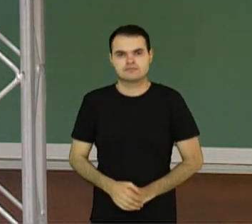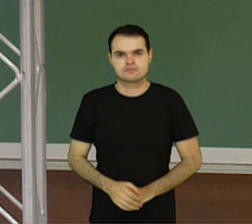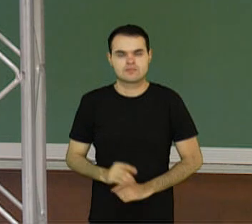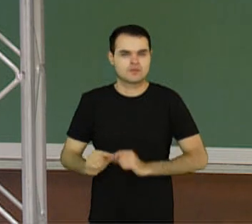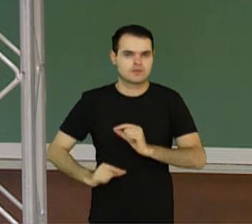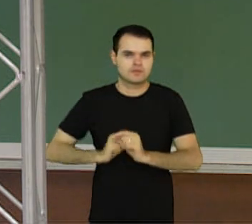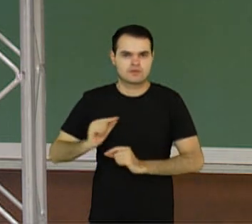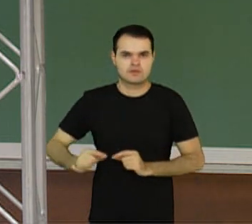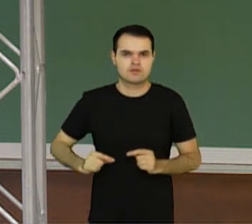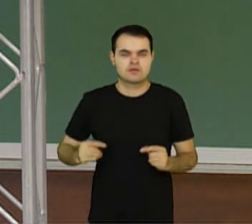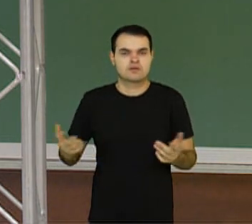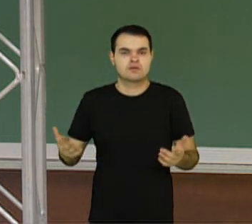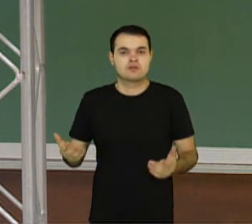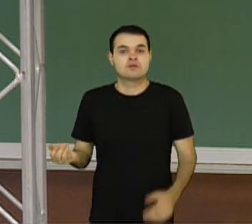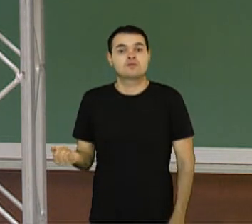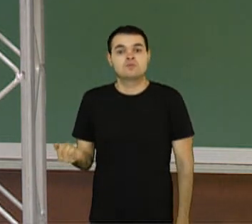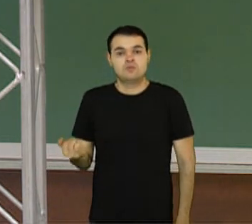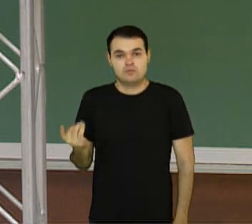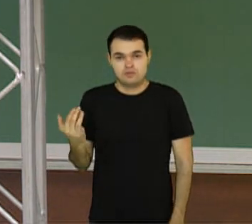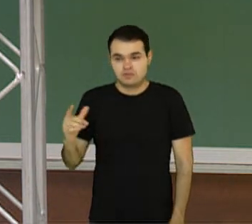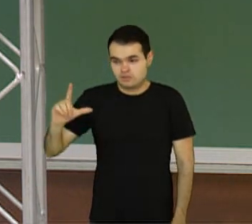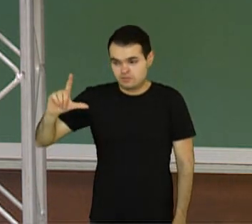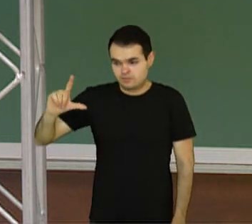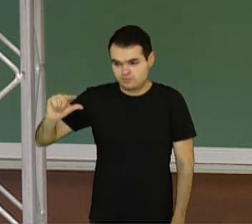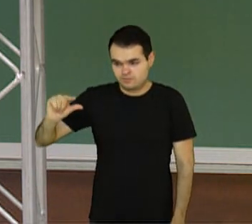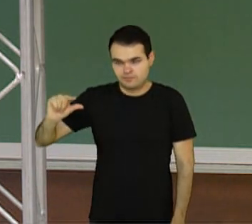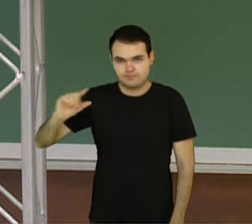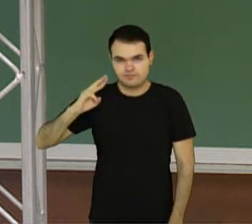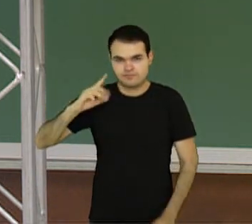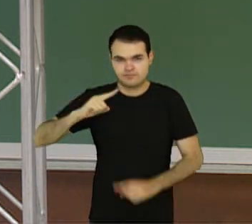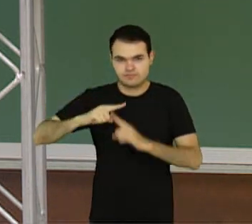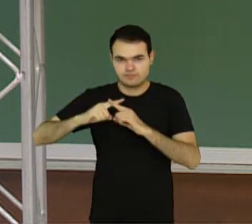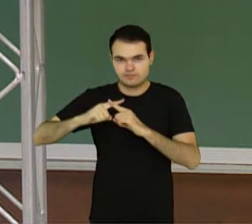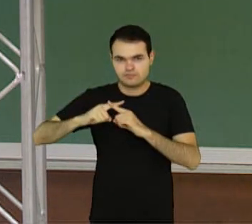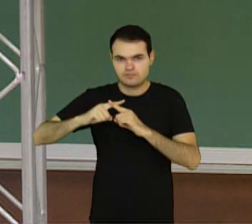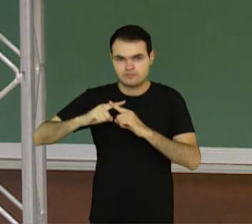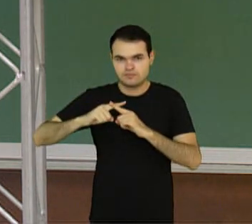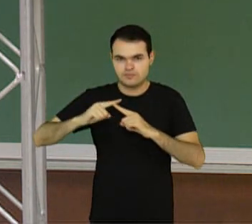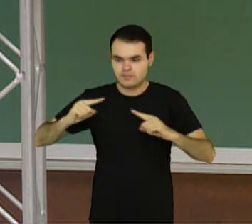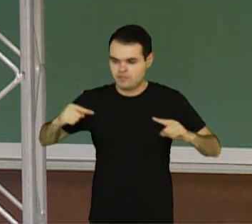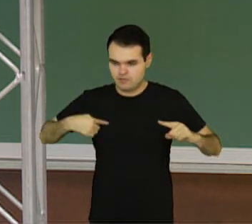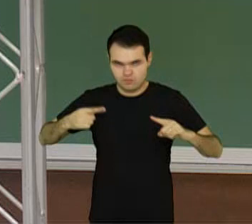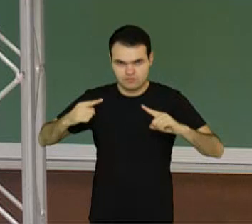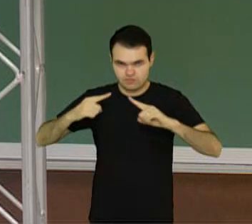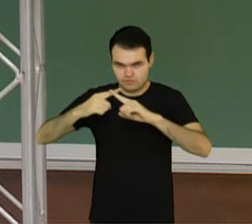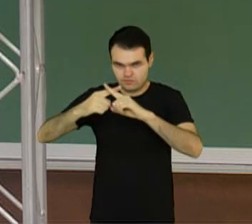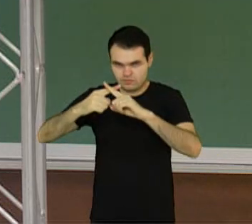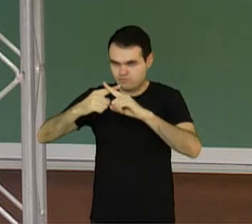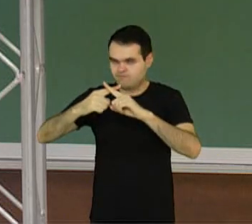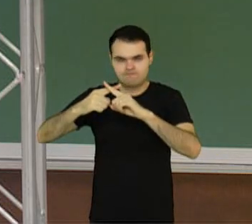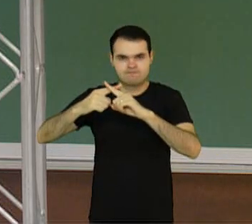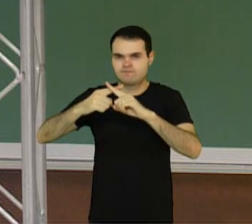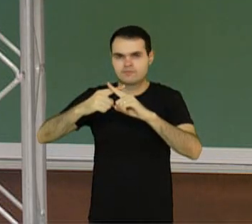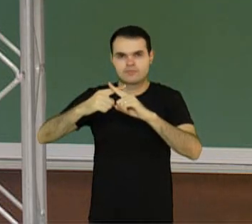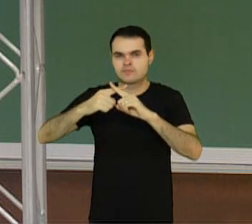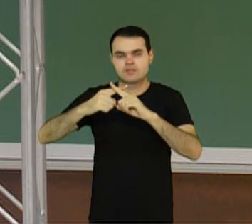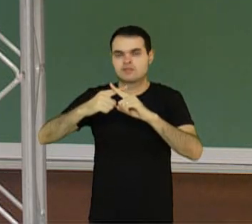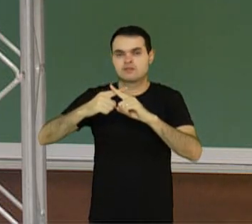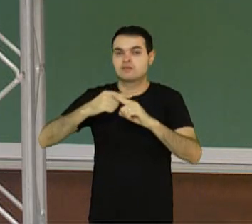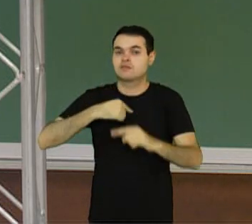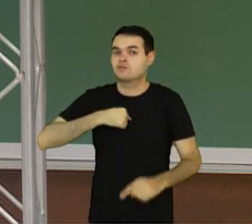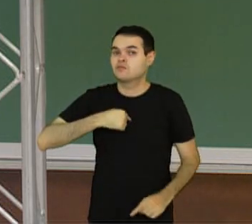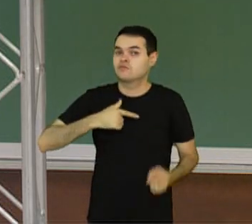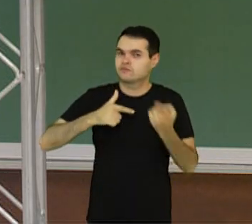gente vai fazer? Como a quantidade diminuiu 3 vezes, ao invés de eu multiplicar, eu não vou multiplicar,